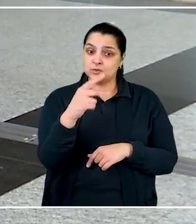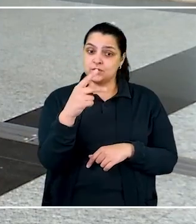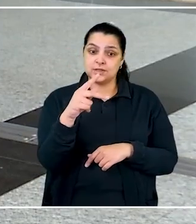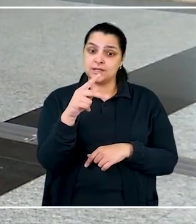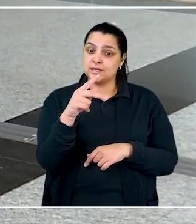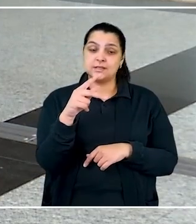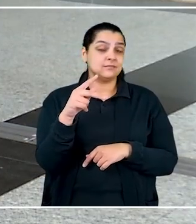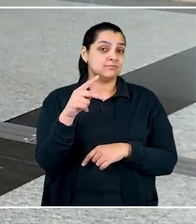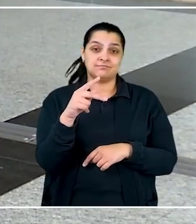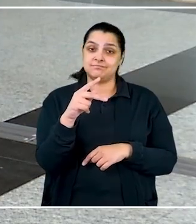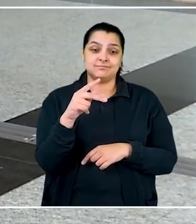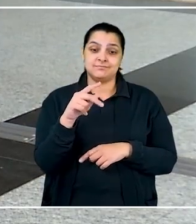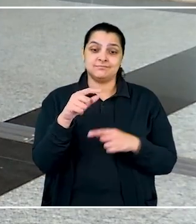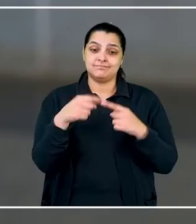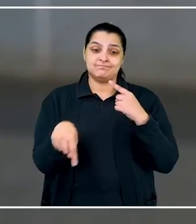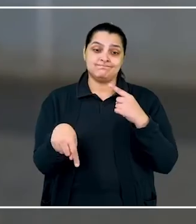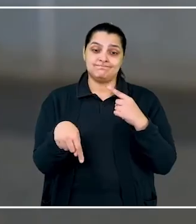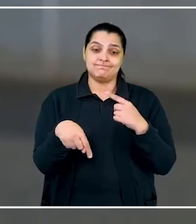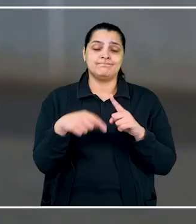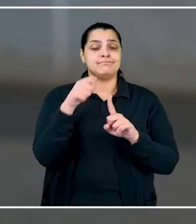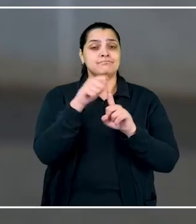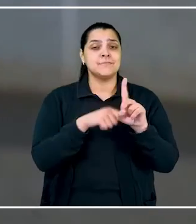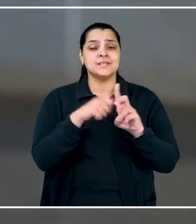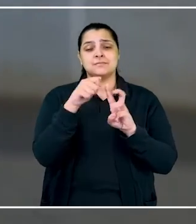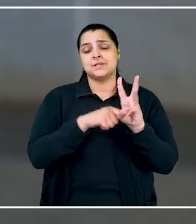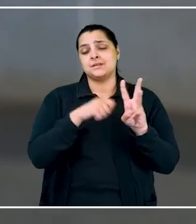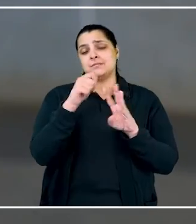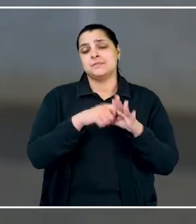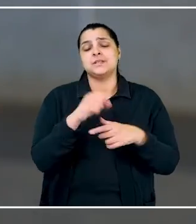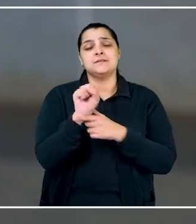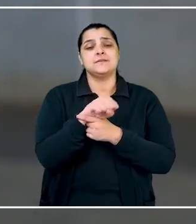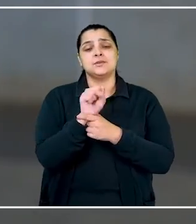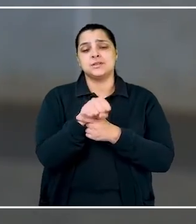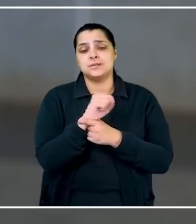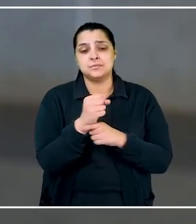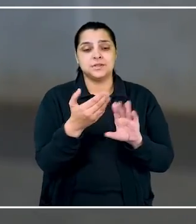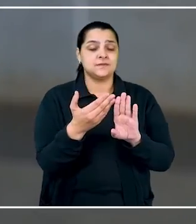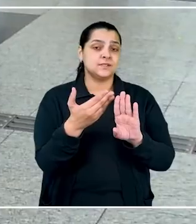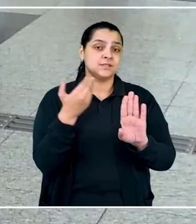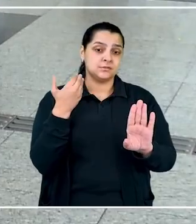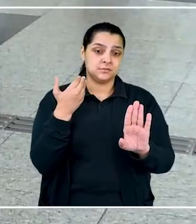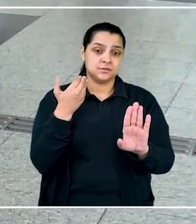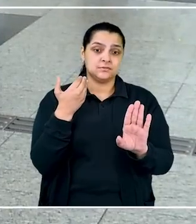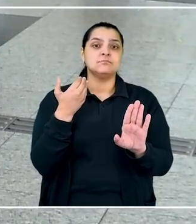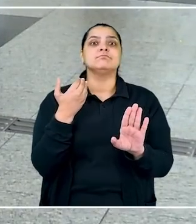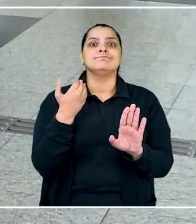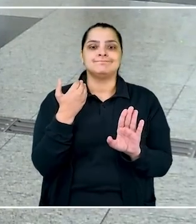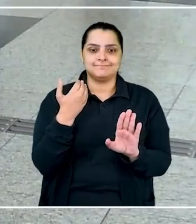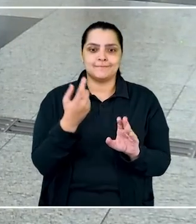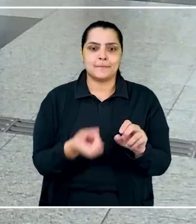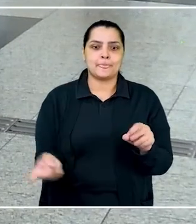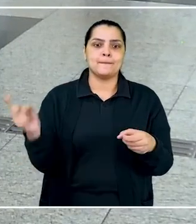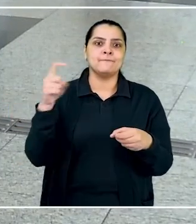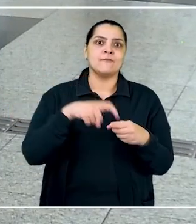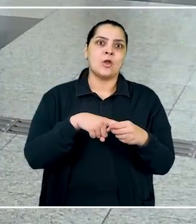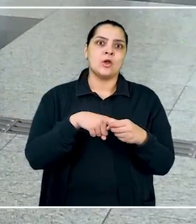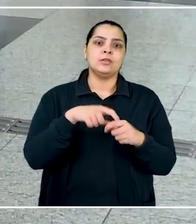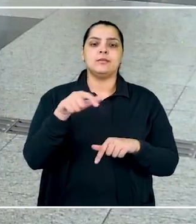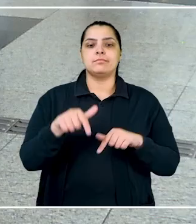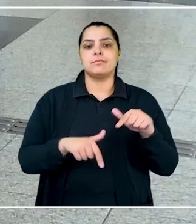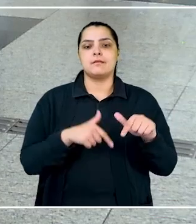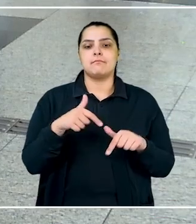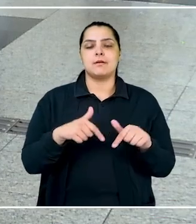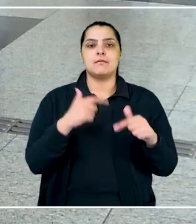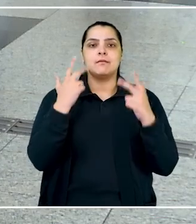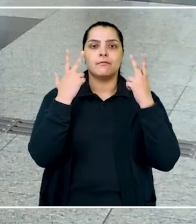função para a qual foi contratado. Foram meses de fisioterapia e afastamento, até que finalmente pudesse voltar